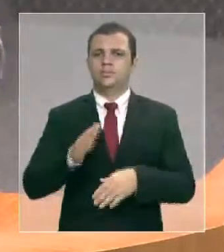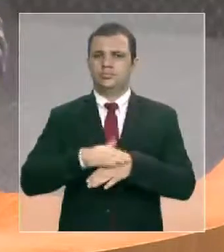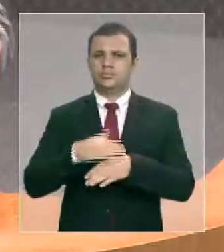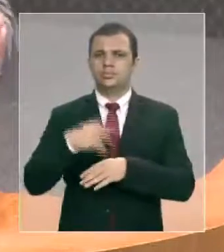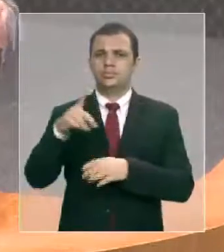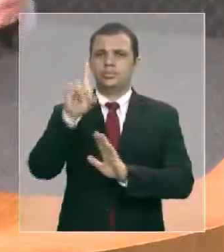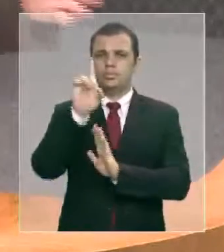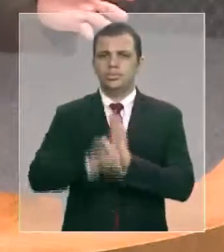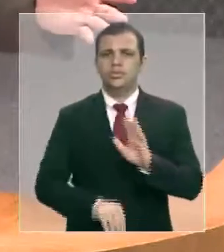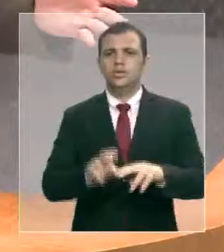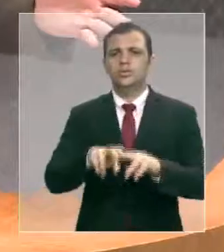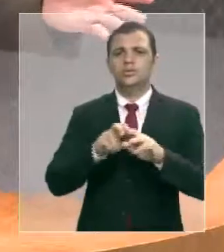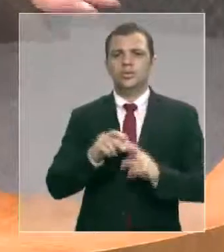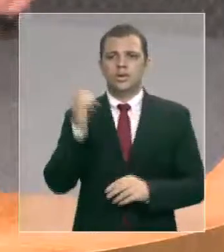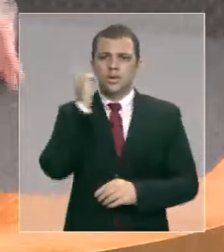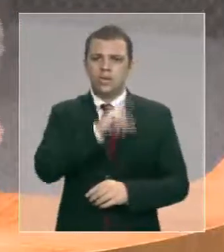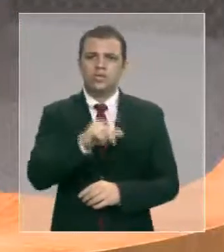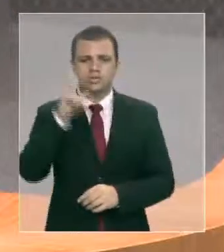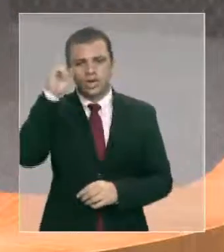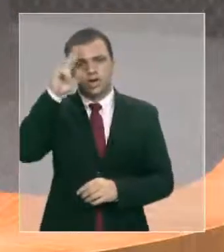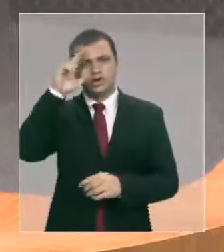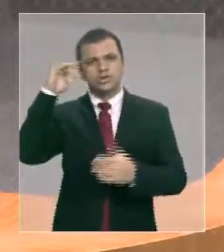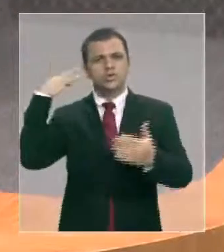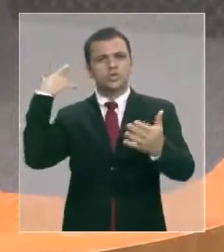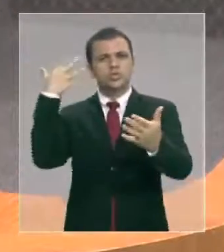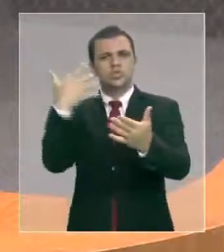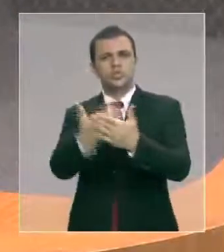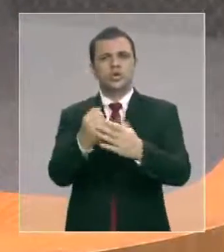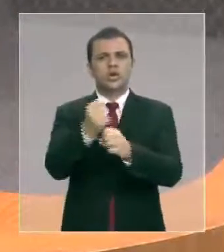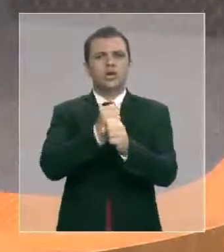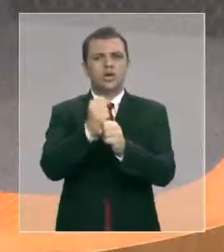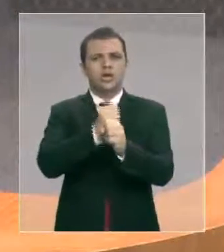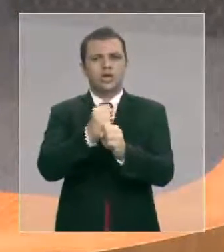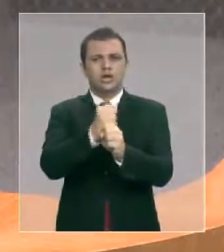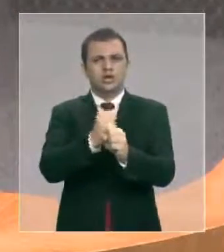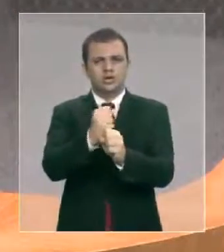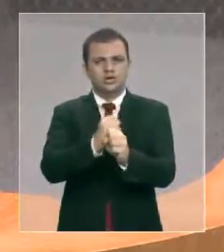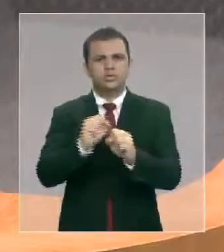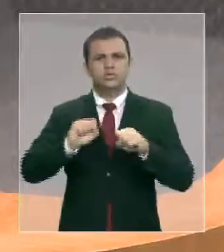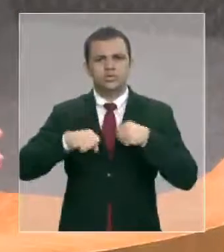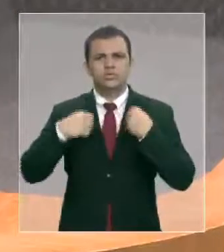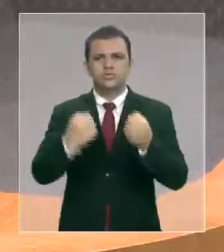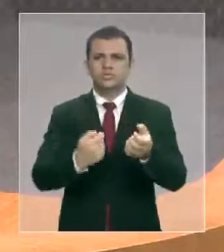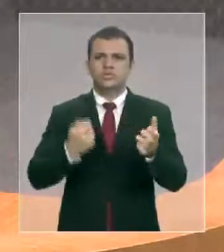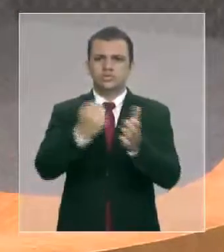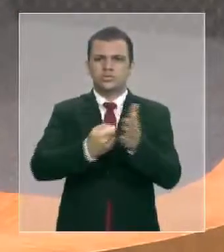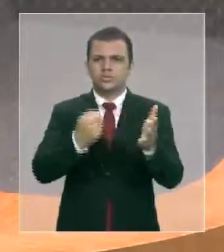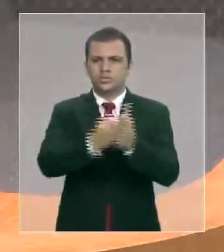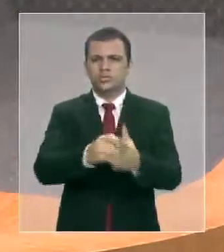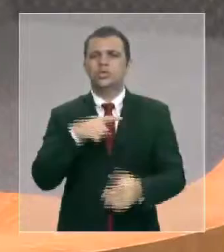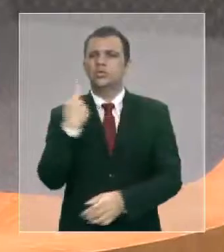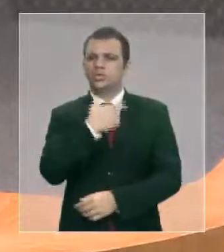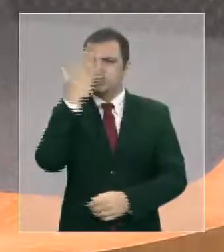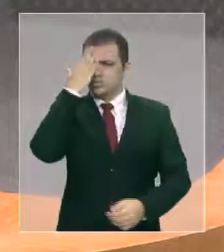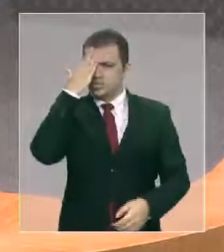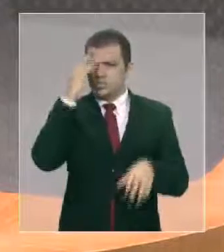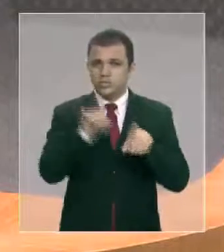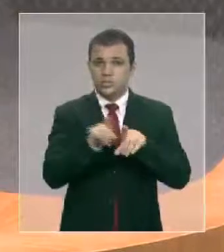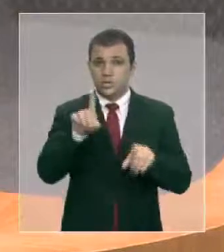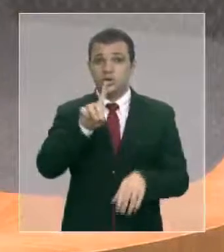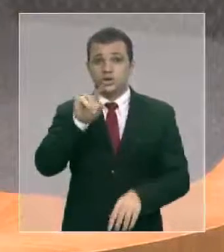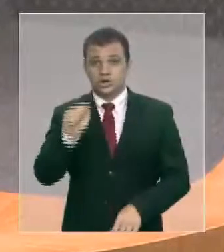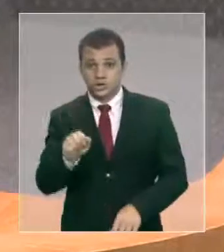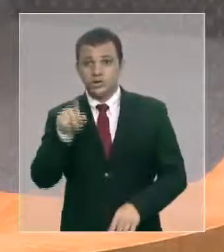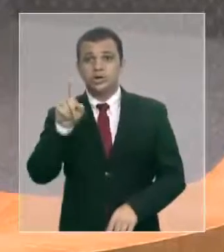são históricas, vêm de anos realmente de dedicação, de luta, e nós sabemos que esse dia é um dia dedicado